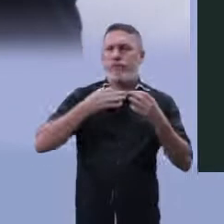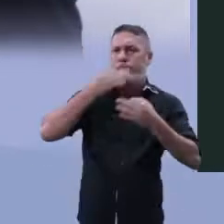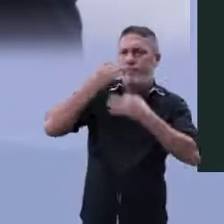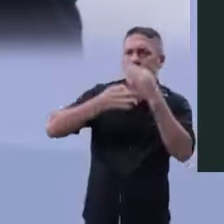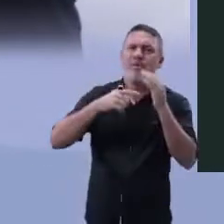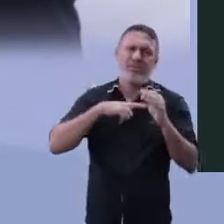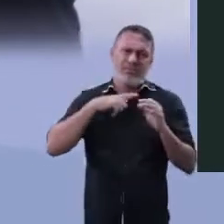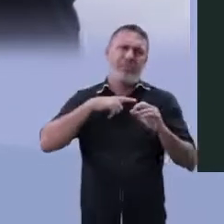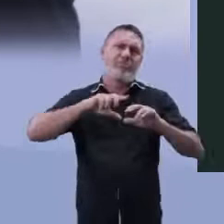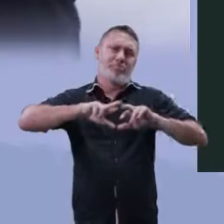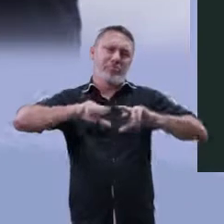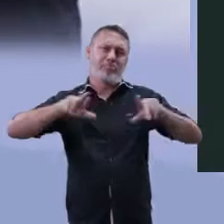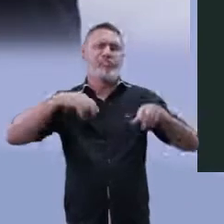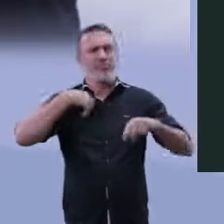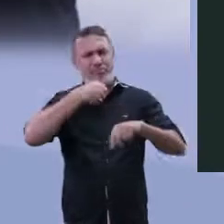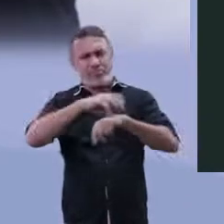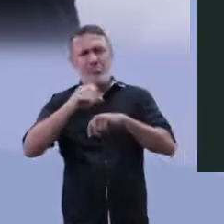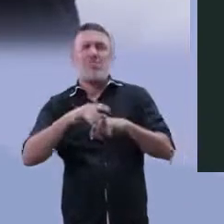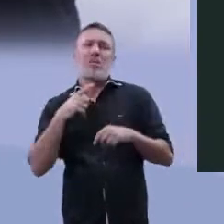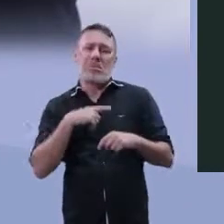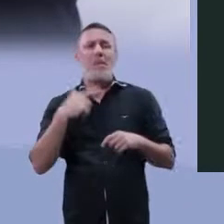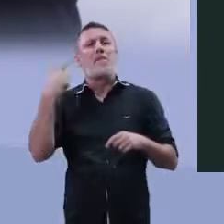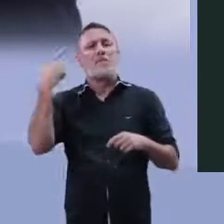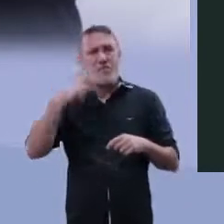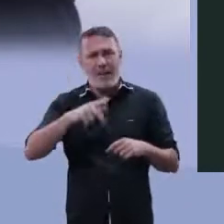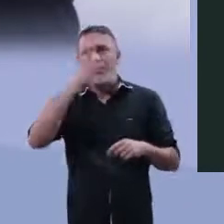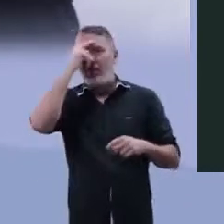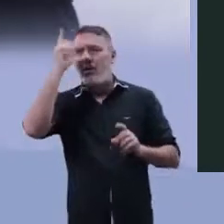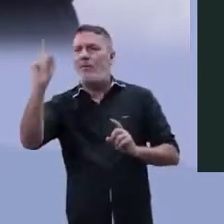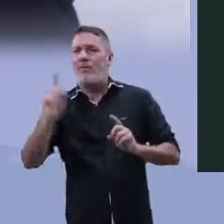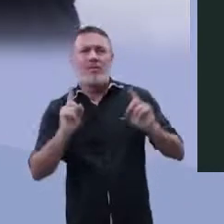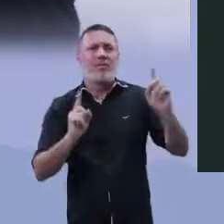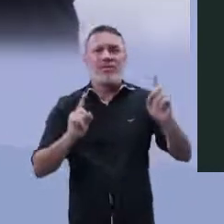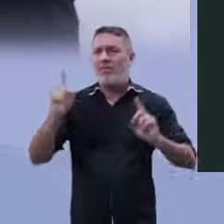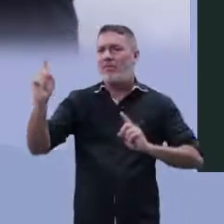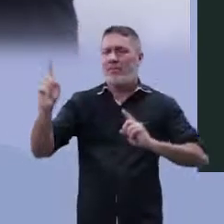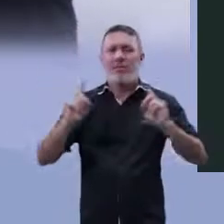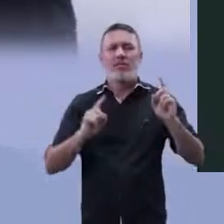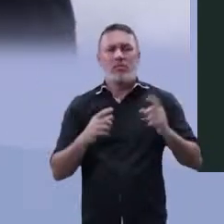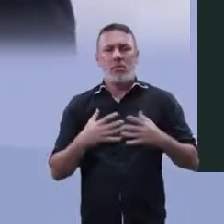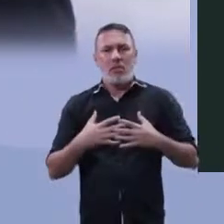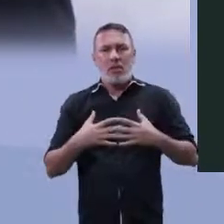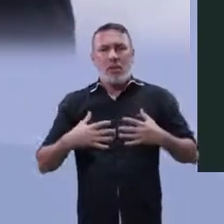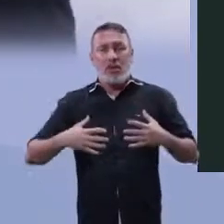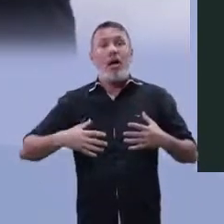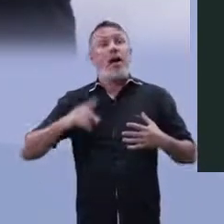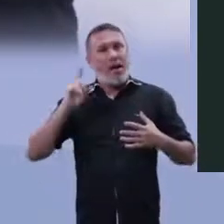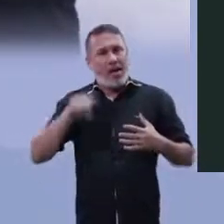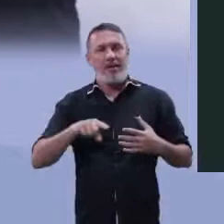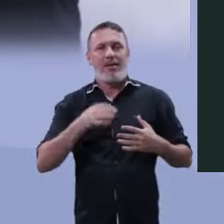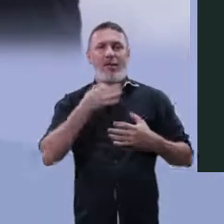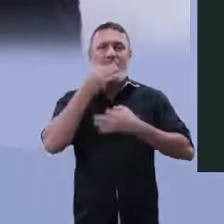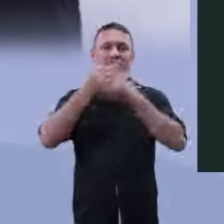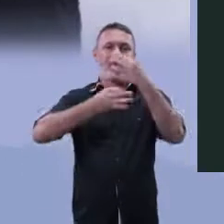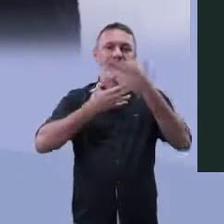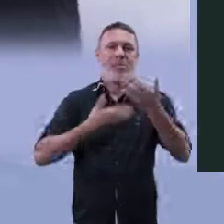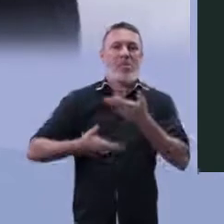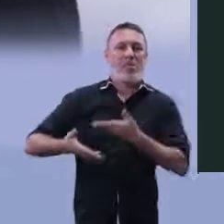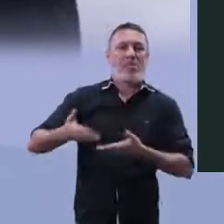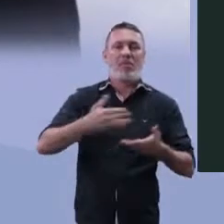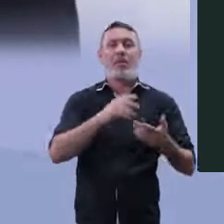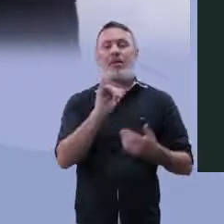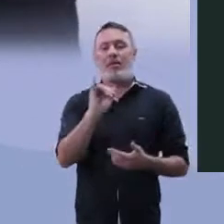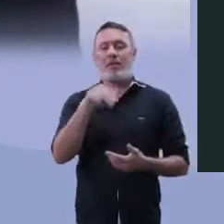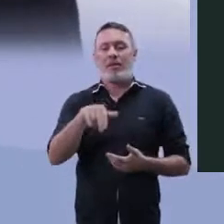novas experiências, novas ideias, certo? E aí eu posso ir multiplicando isso, né? Trazendo uma quarta, uma quinta, uma sexta, uma